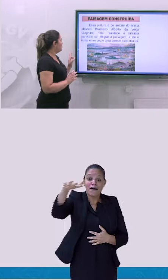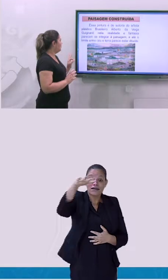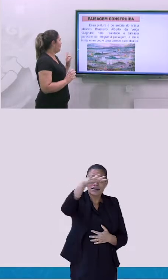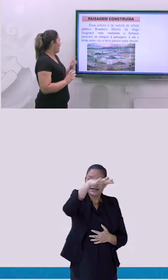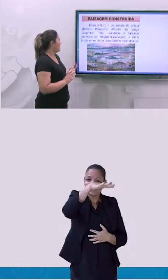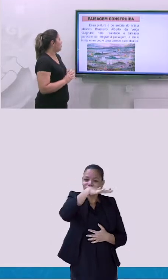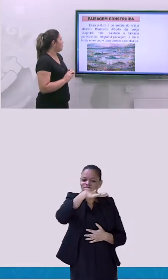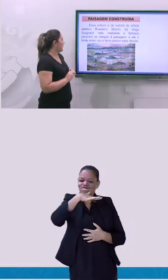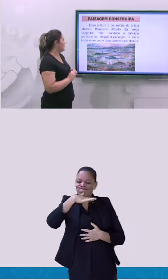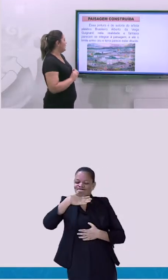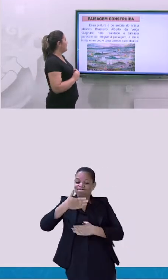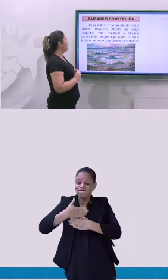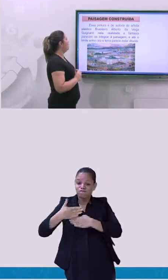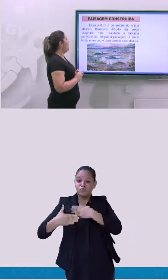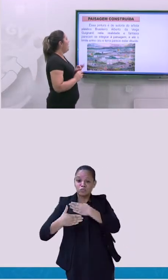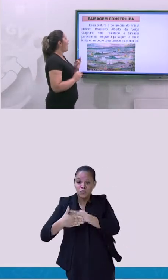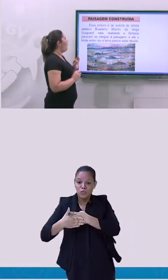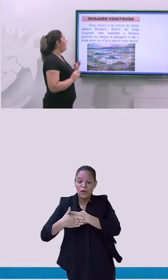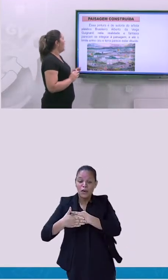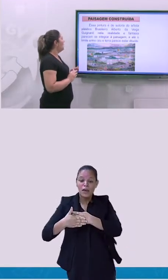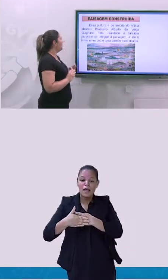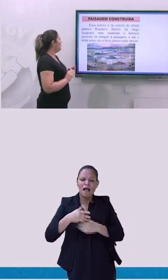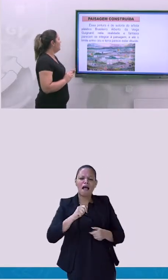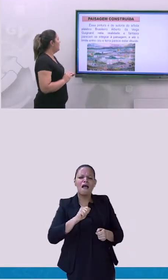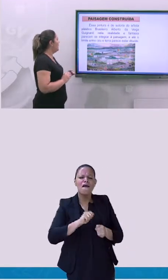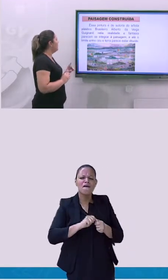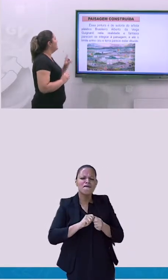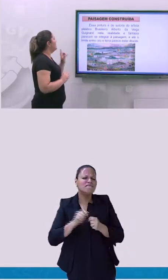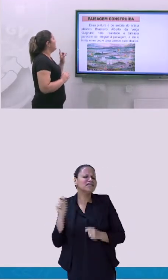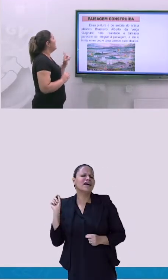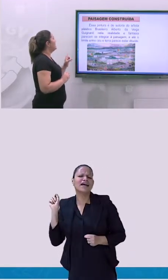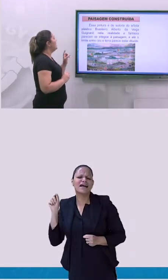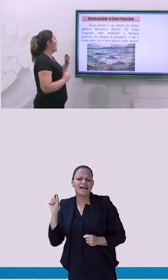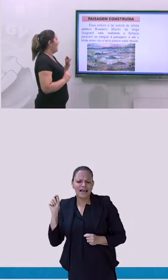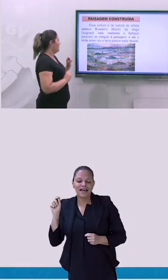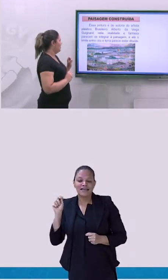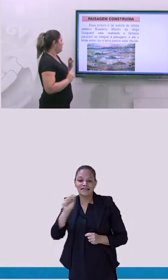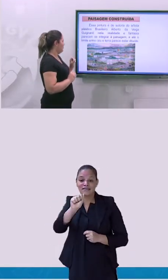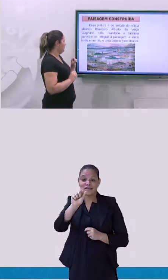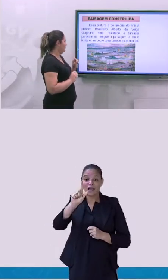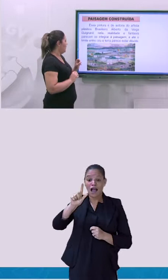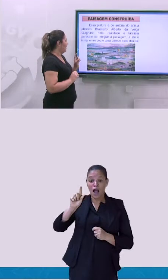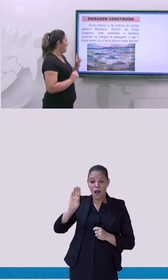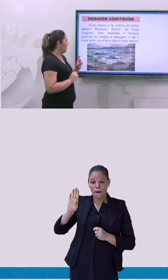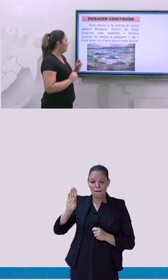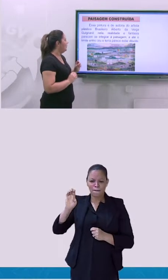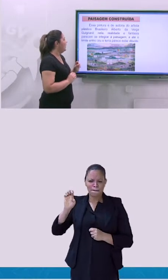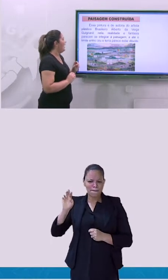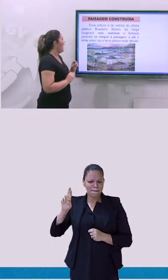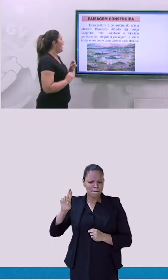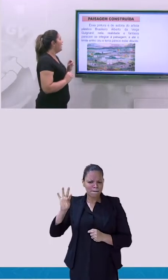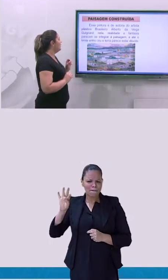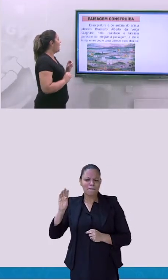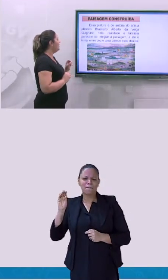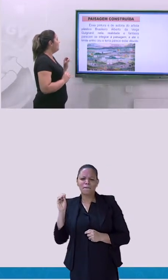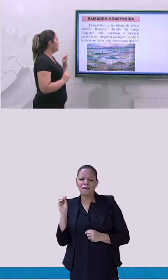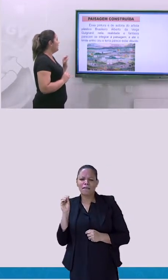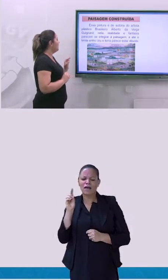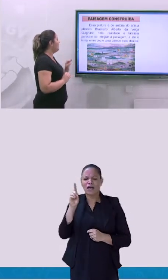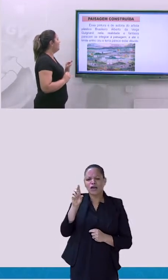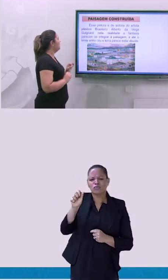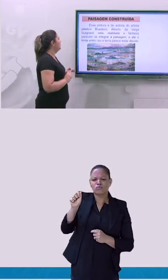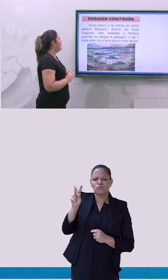do artista plástico brasileiro Alberto da Veiga Guignardi. Nela, realidade